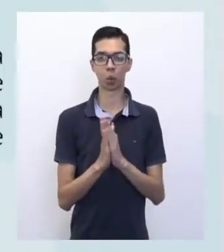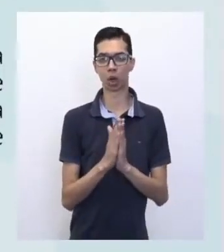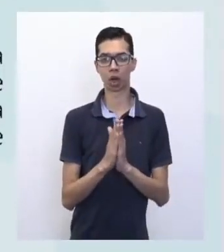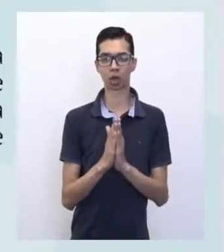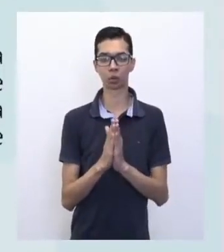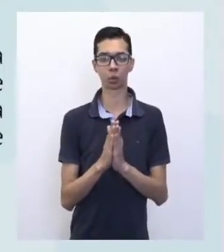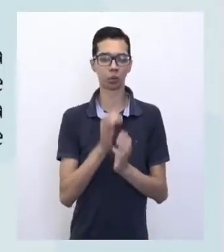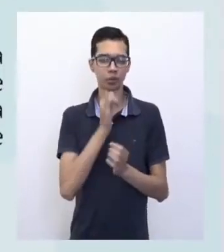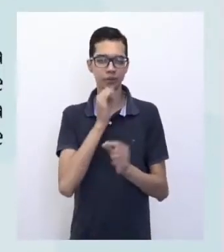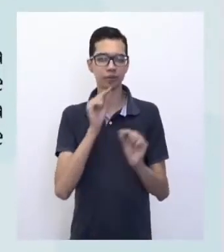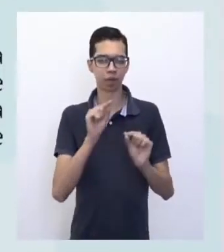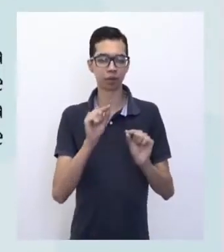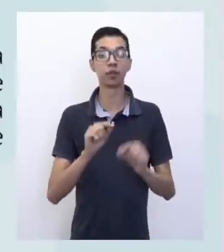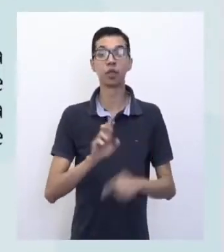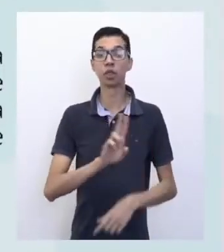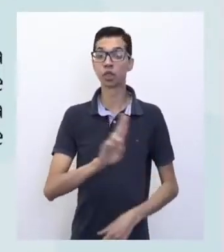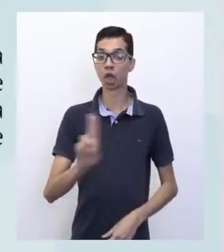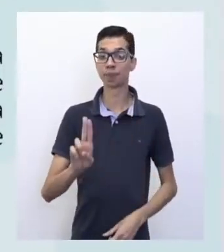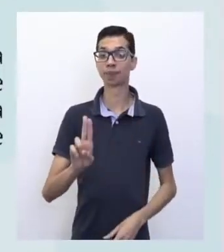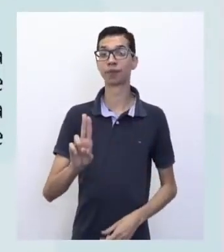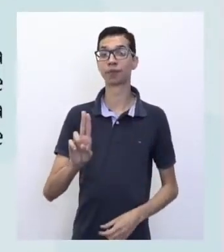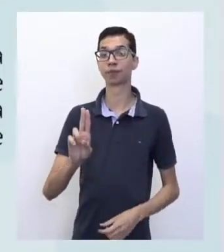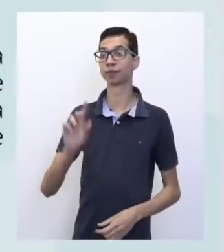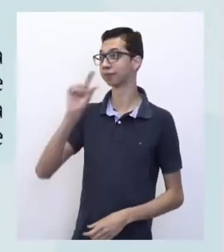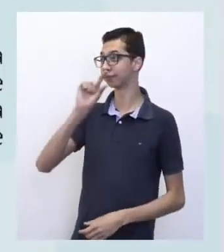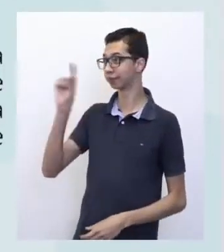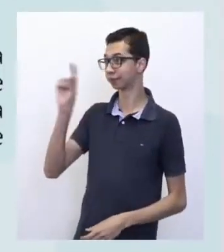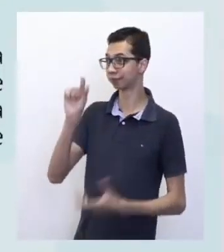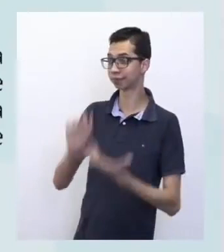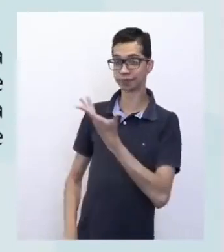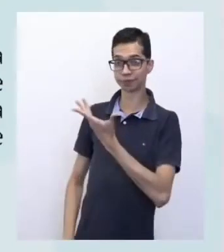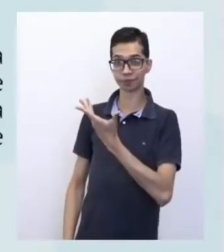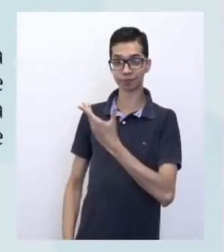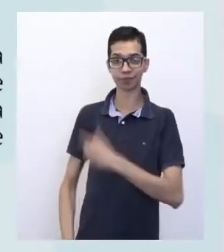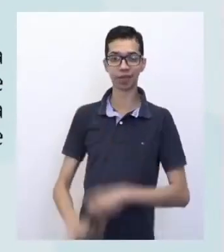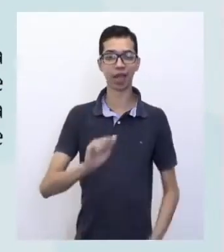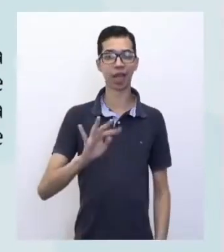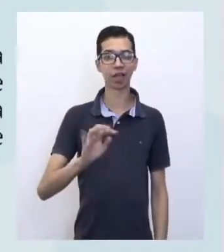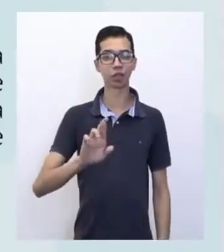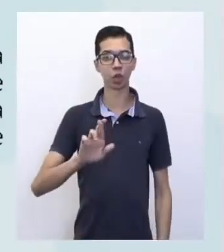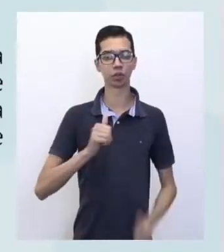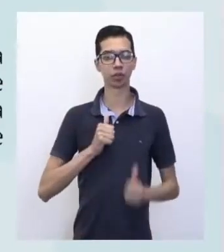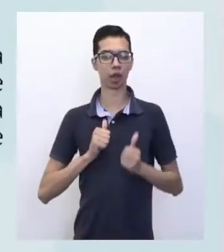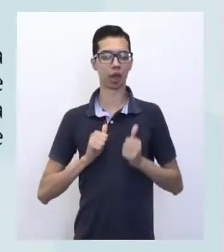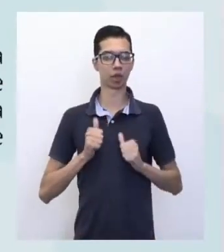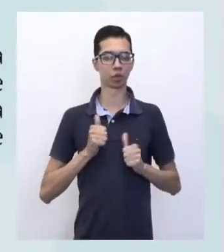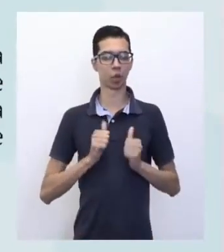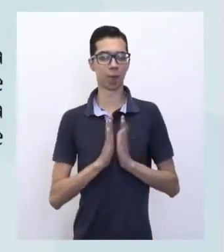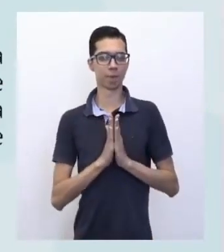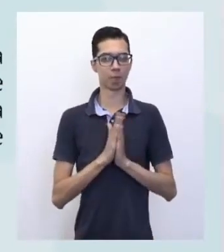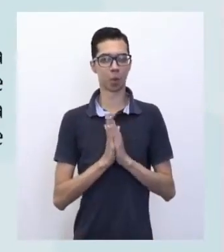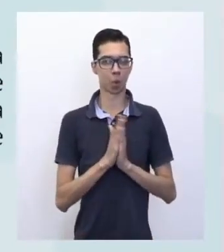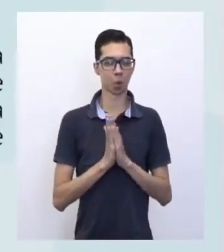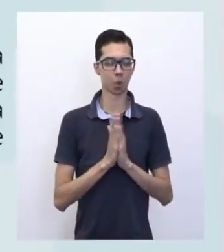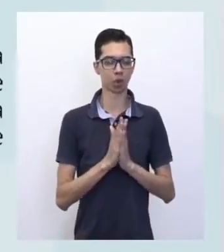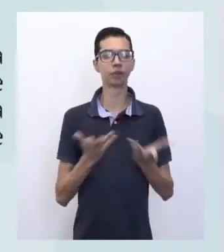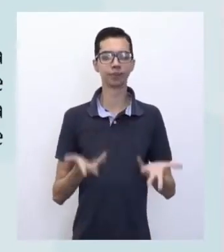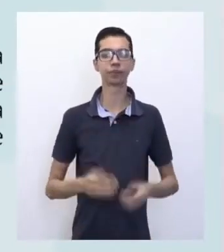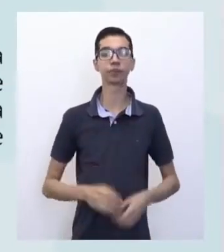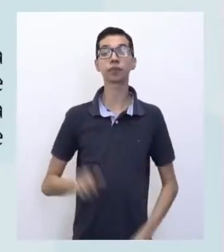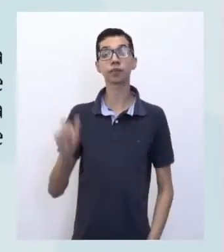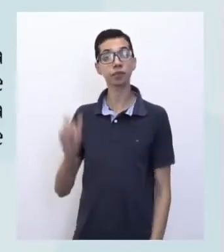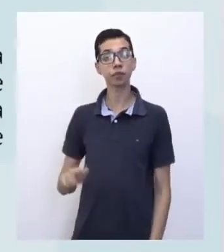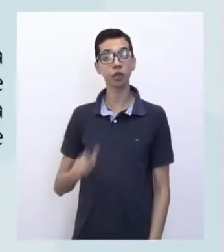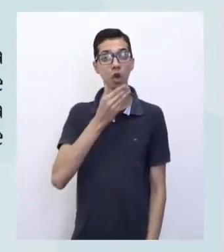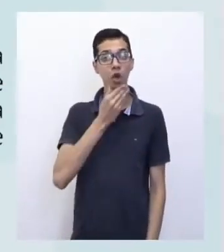teatro, o ator bonequeiro, também chamado de ator titeriteiro ou ator animador. É um intérprete, um artista capaz de